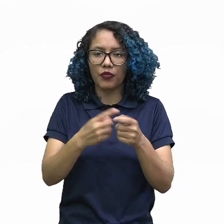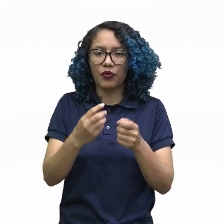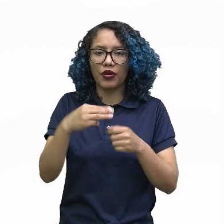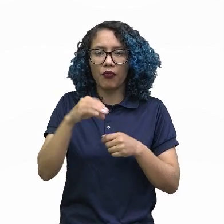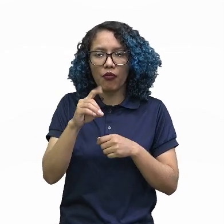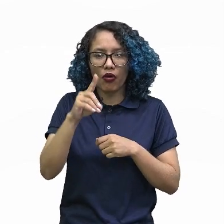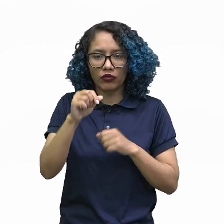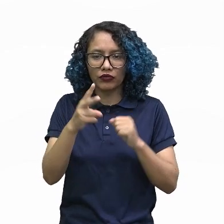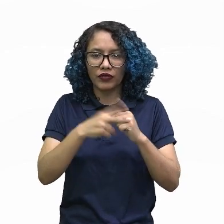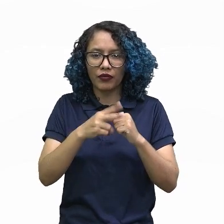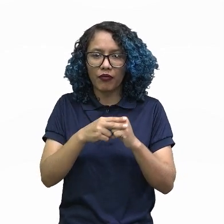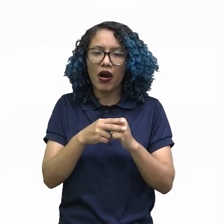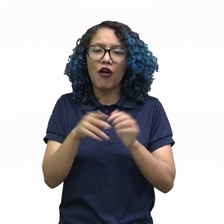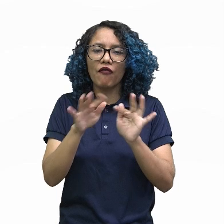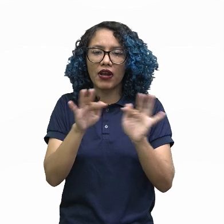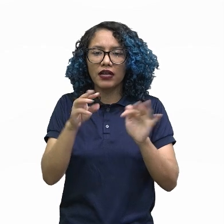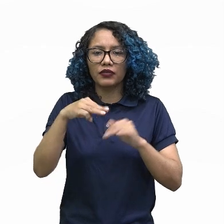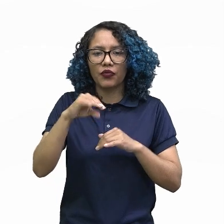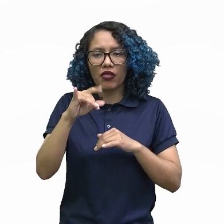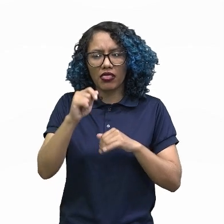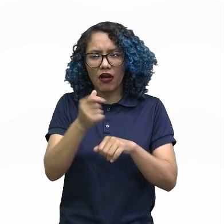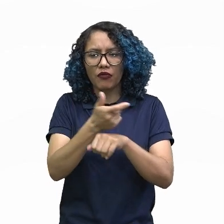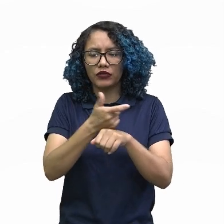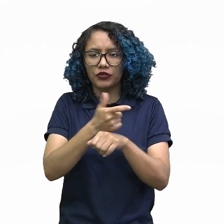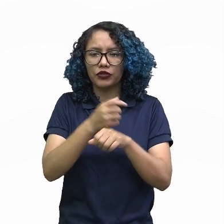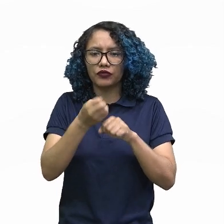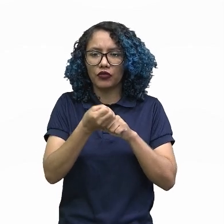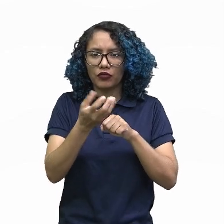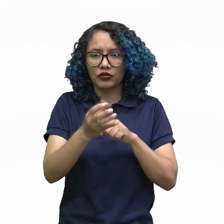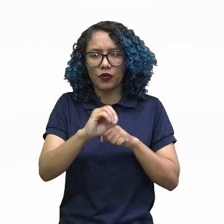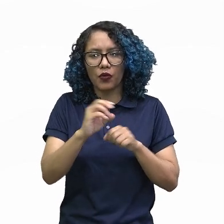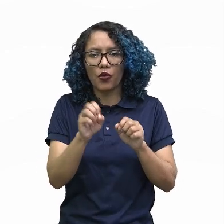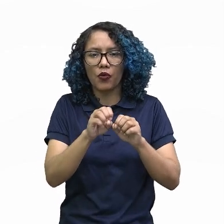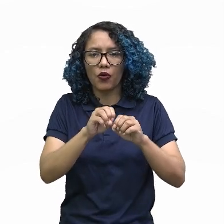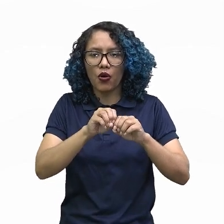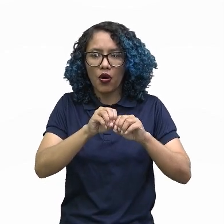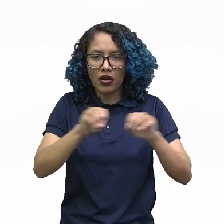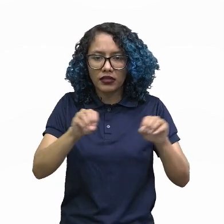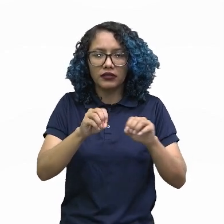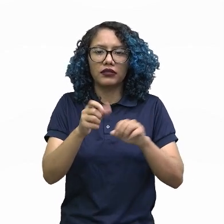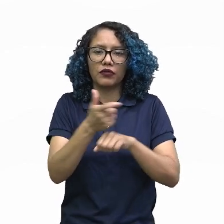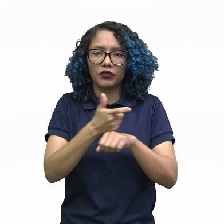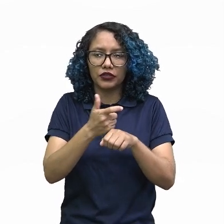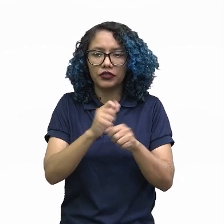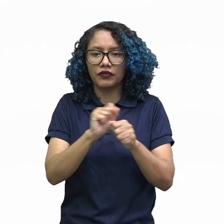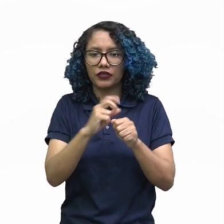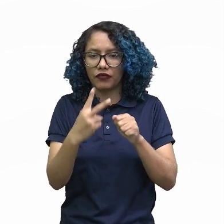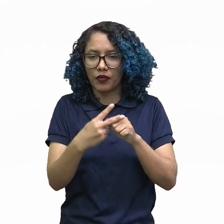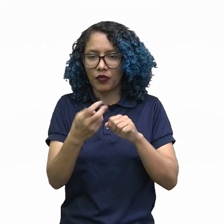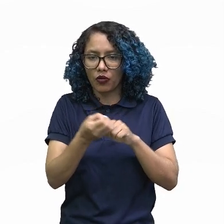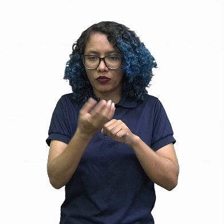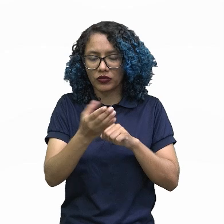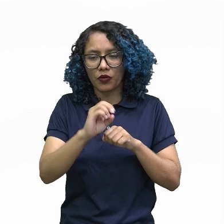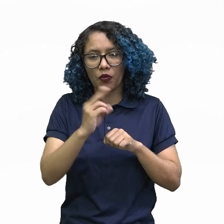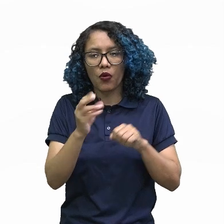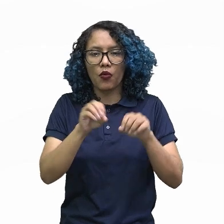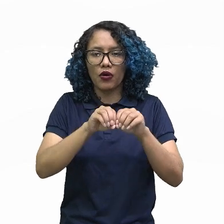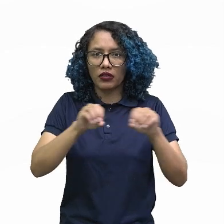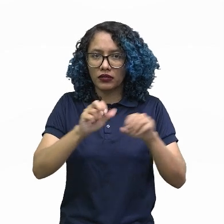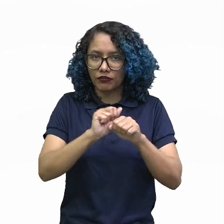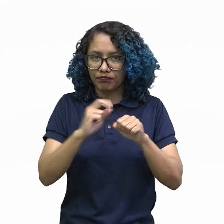expressões modais, adjetivos, locuções ou orações adjetivas, advérbios, locuções ou